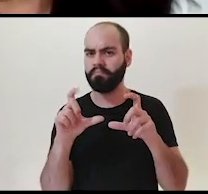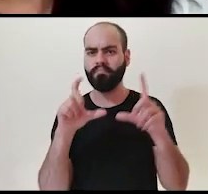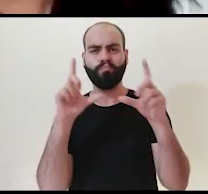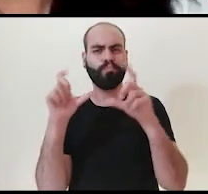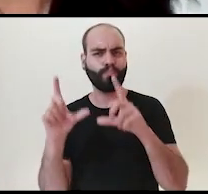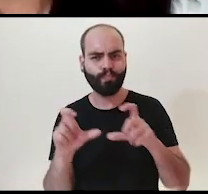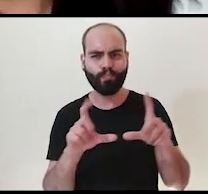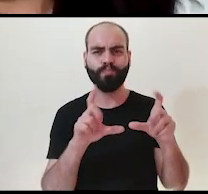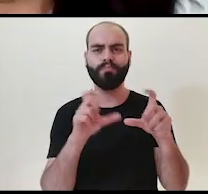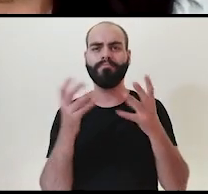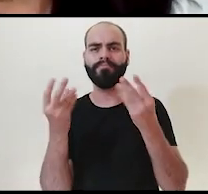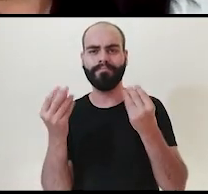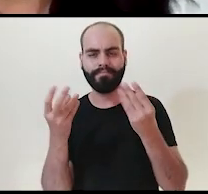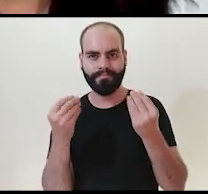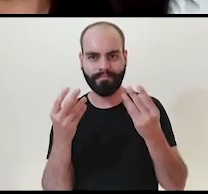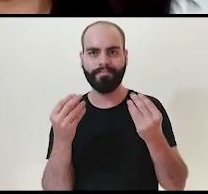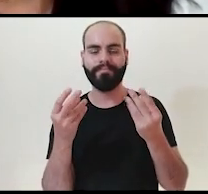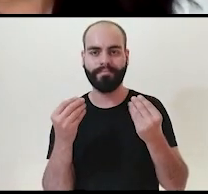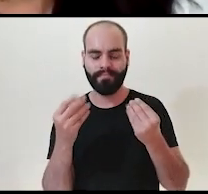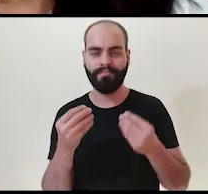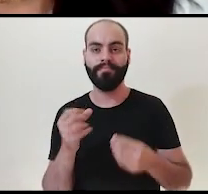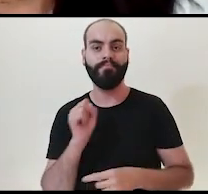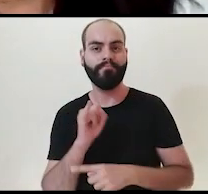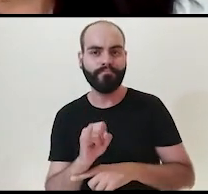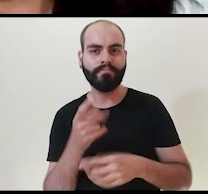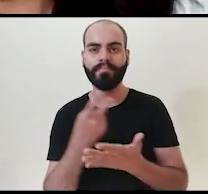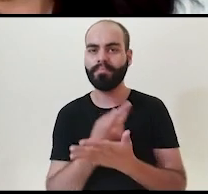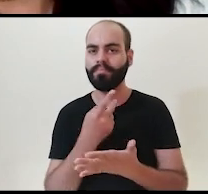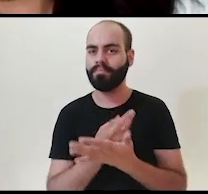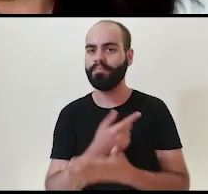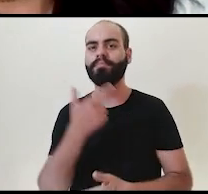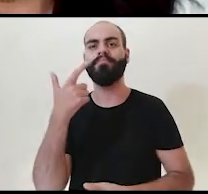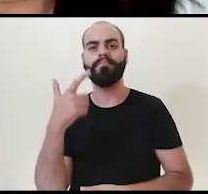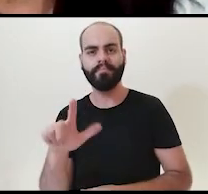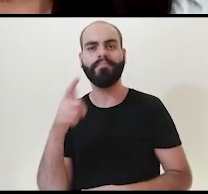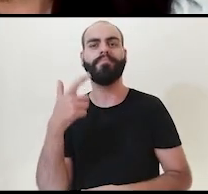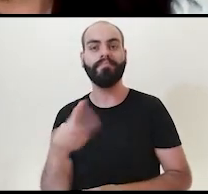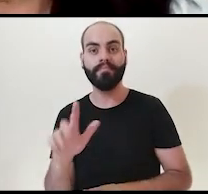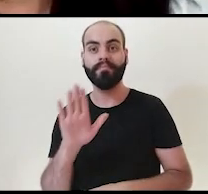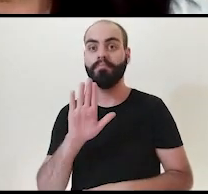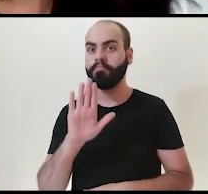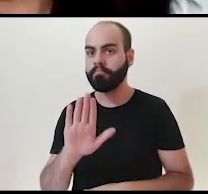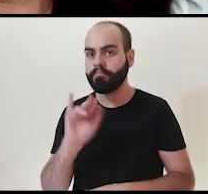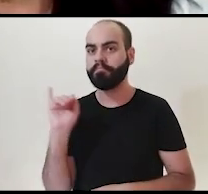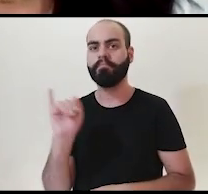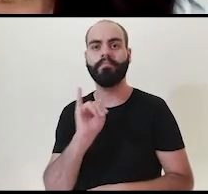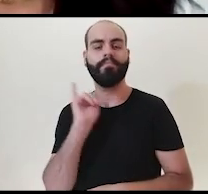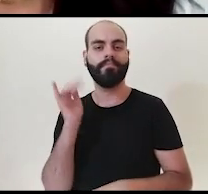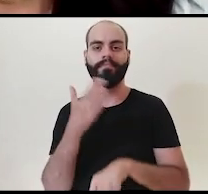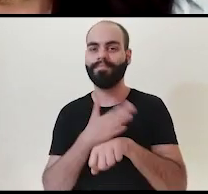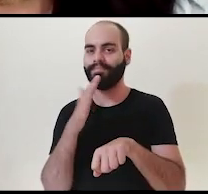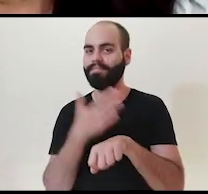muitos cliques, se for o caso, apaga, faz outro, mas o treino, né, a gente tem que falar isso,